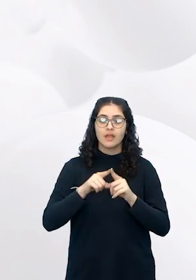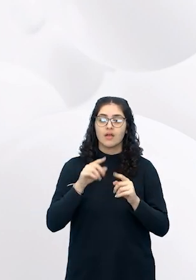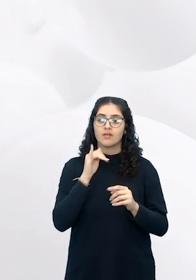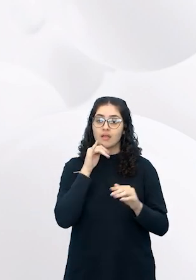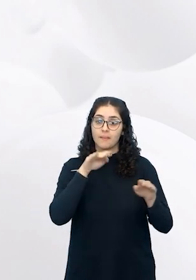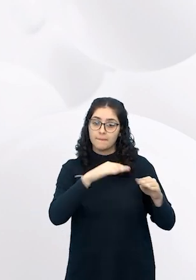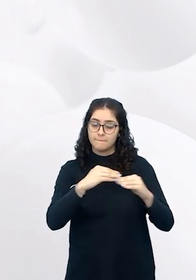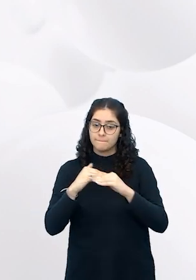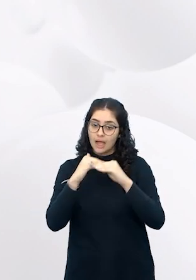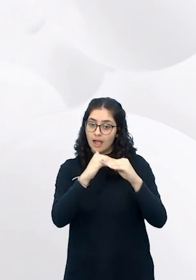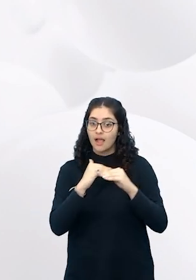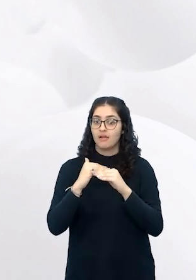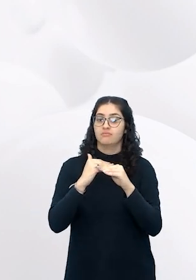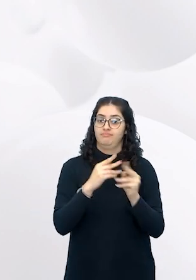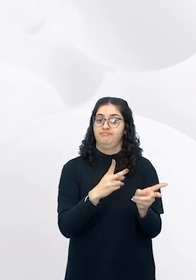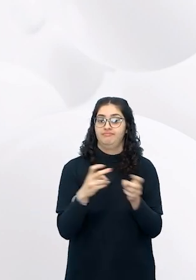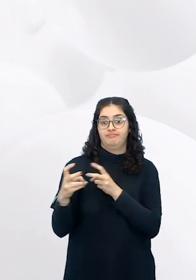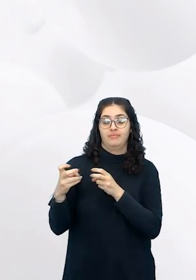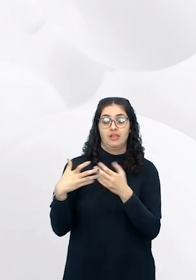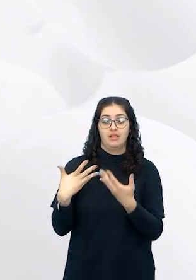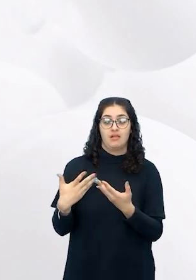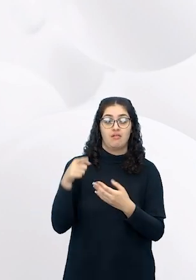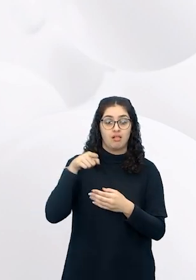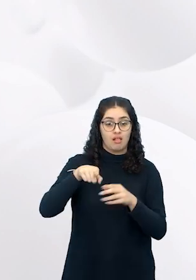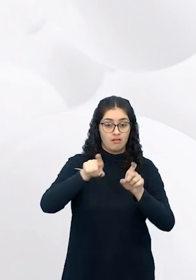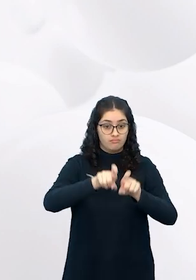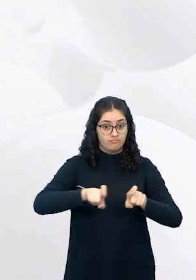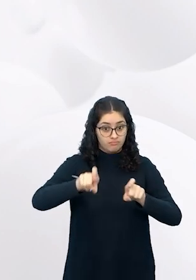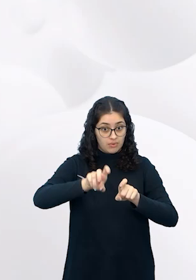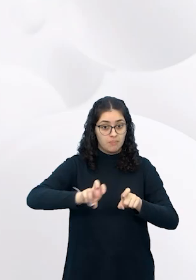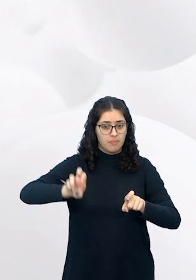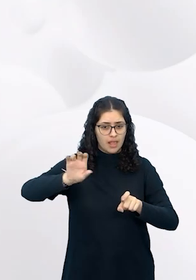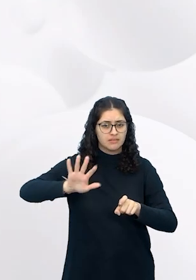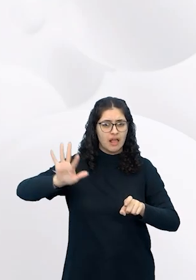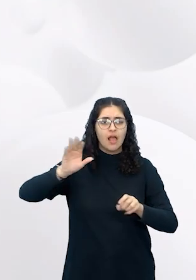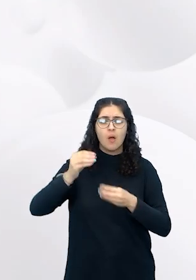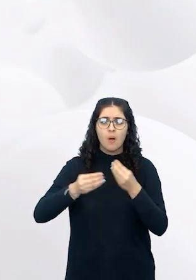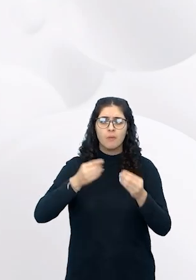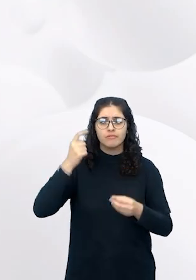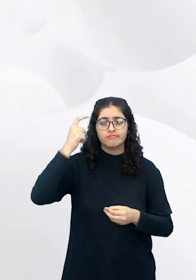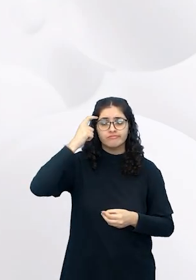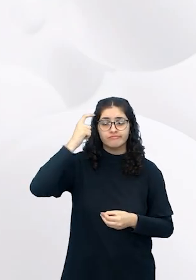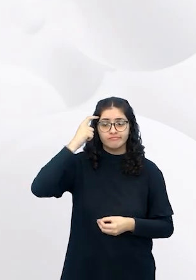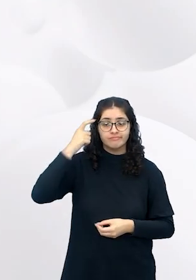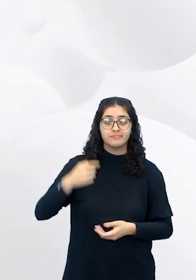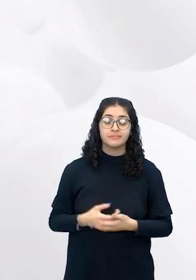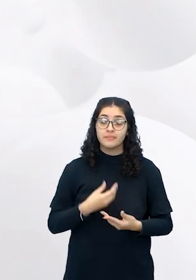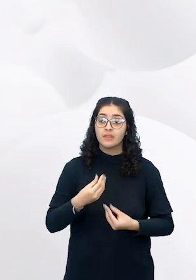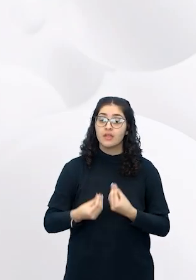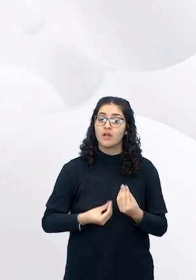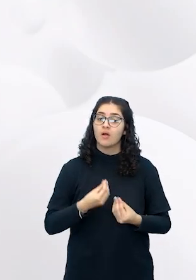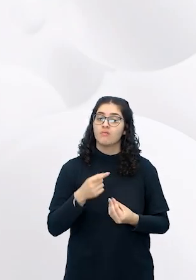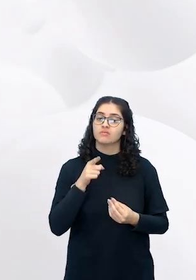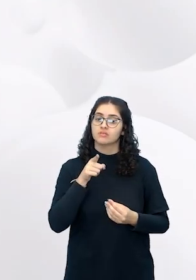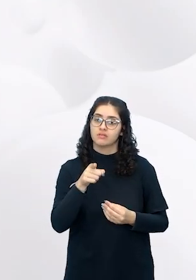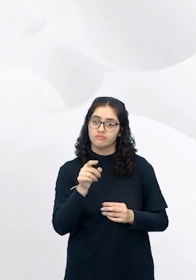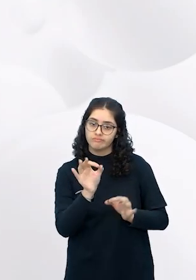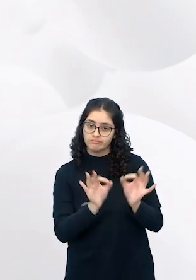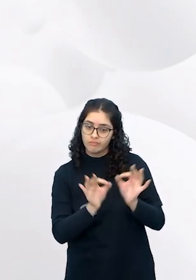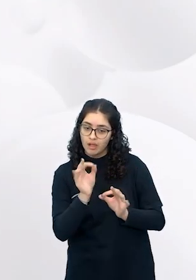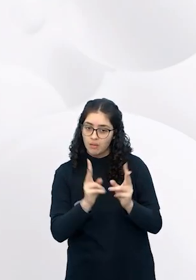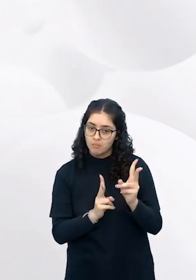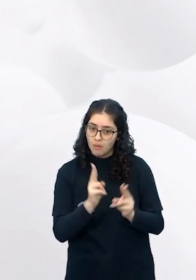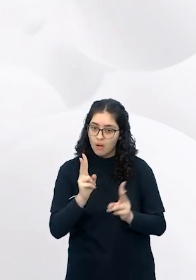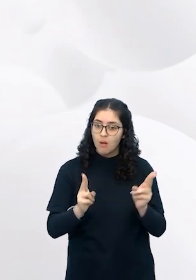padrões. Então, o pensamento computacional é mais uma forma de pensar. Então, é a forma de programar que foi